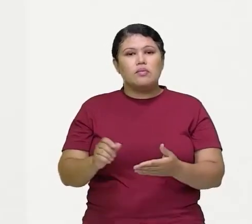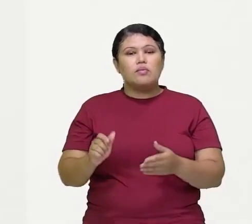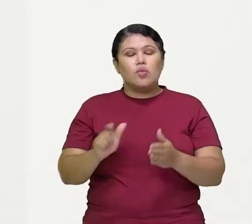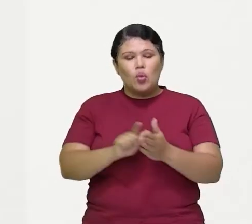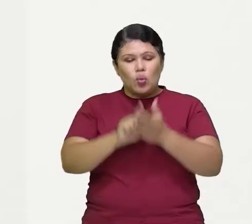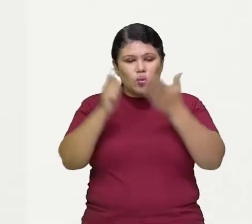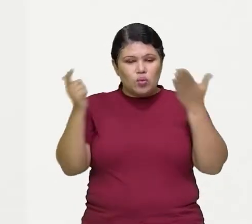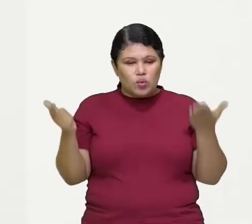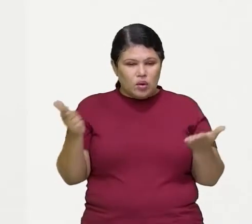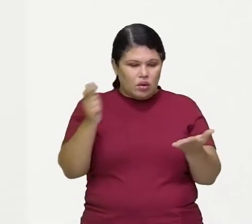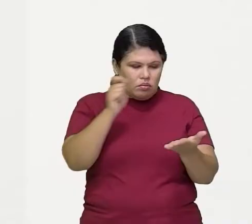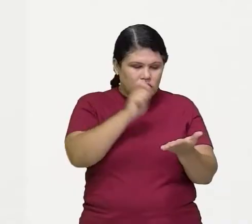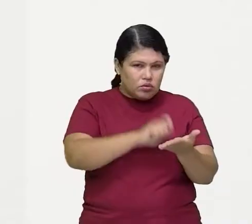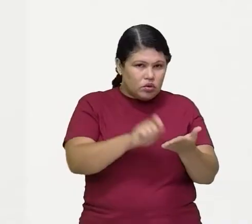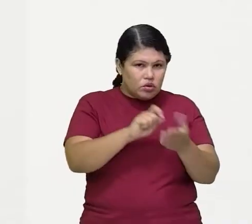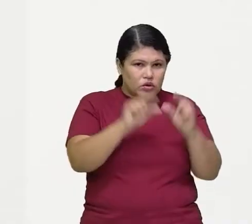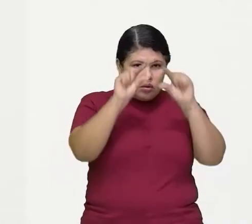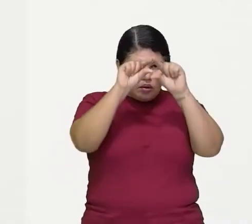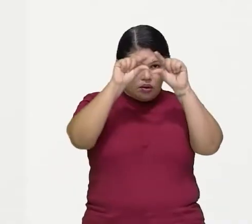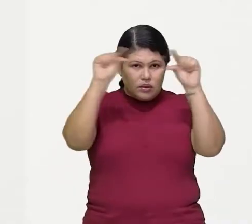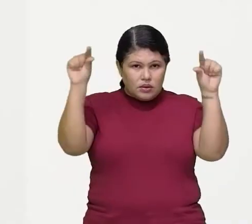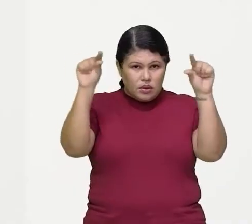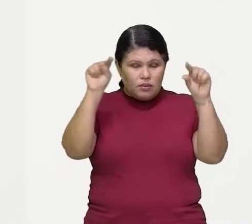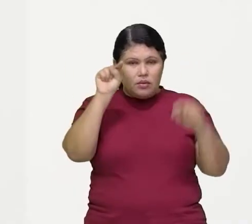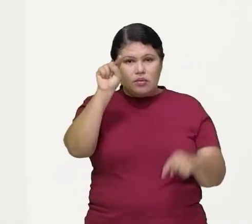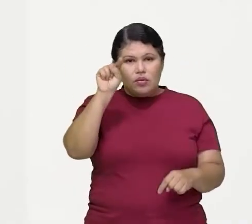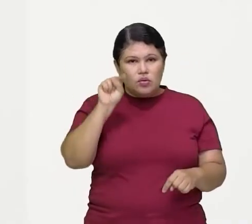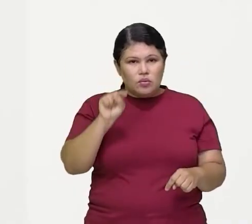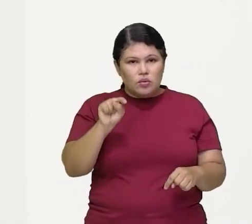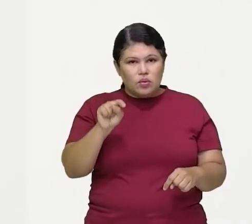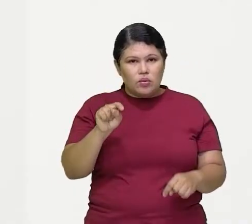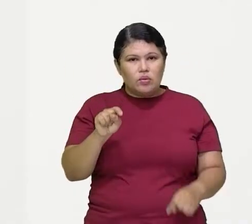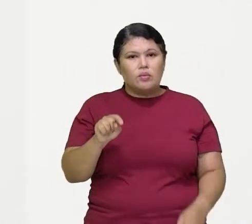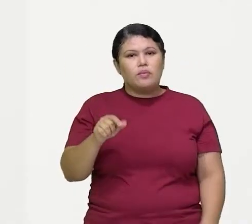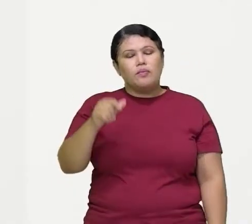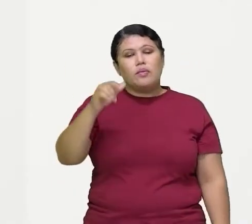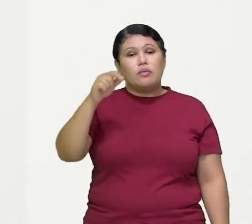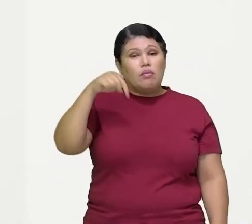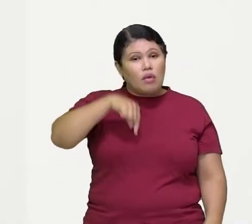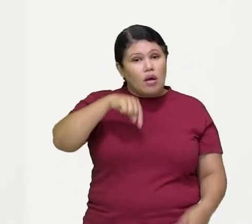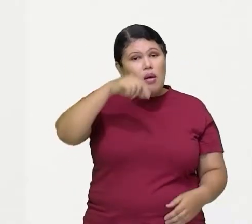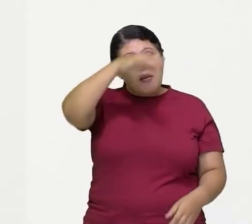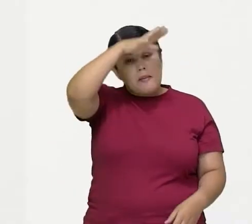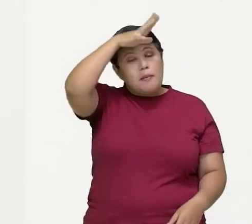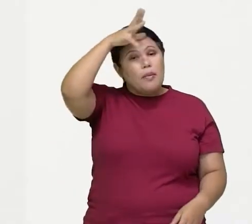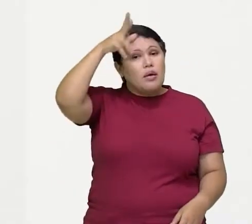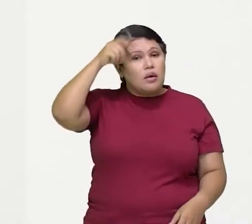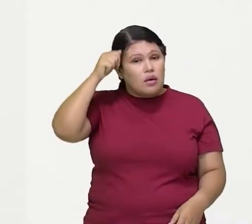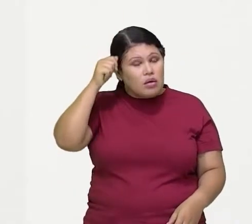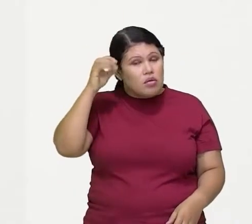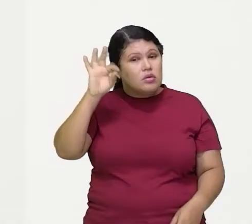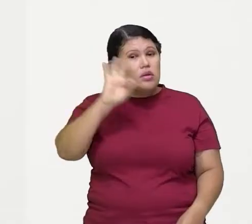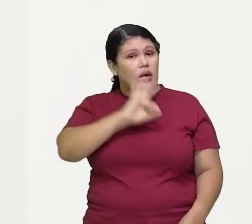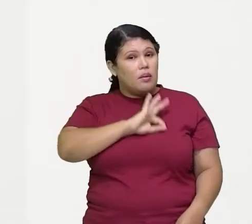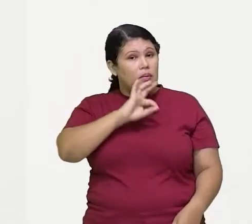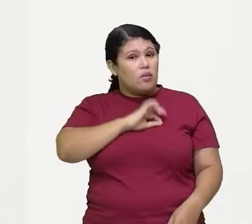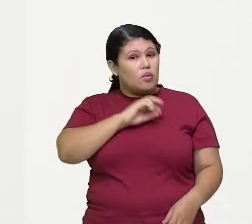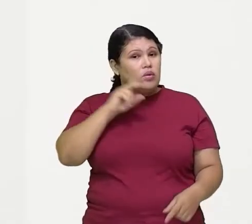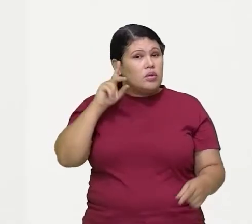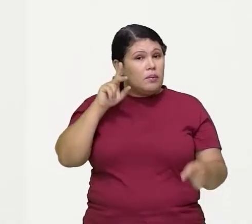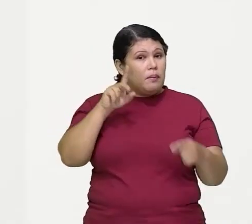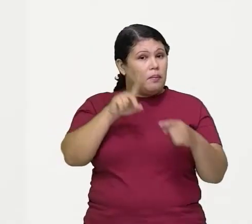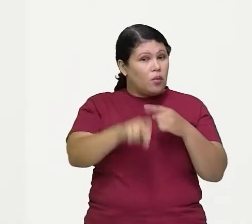Estava escrito em cima do jornal, 2 pontos. Em Manaus, a polícia